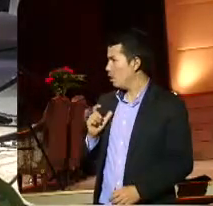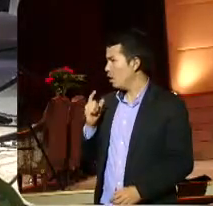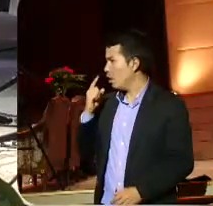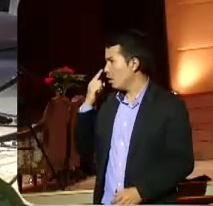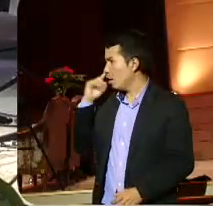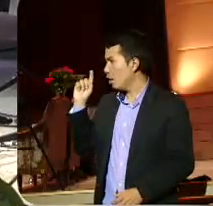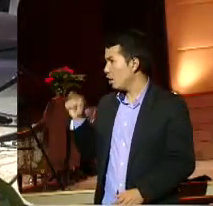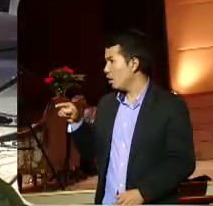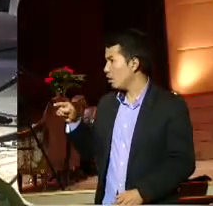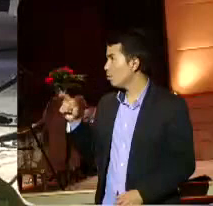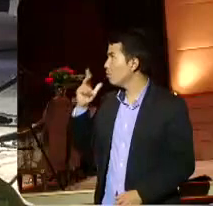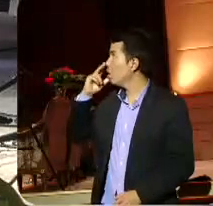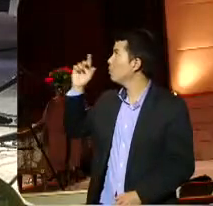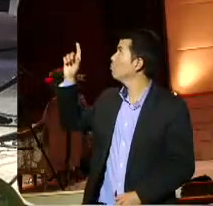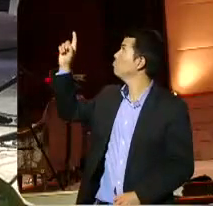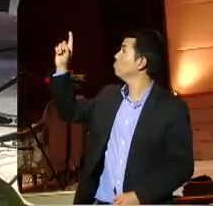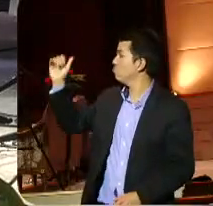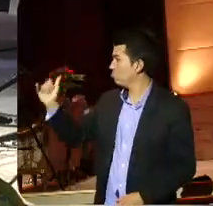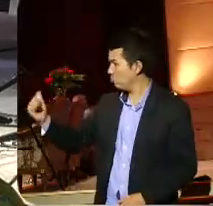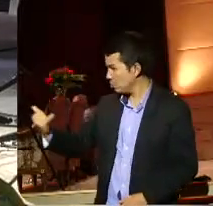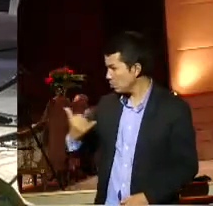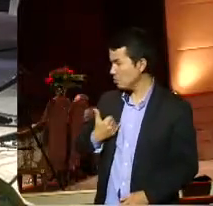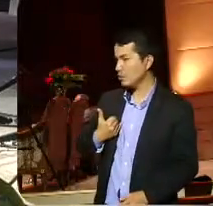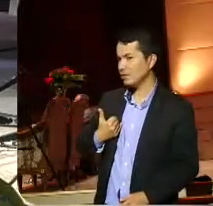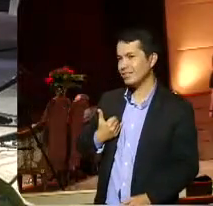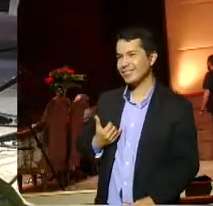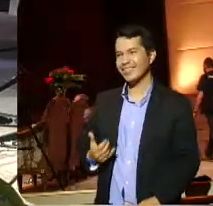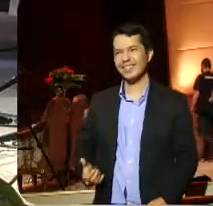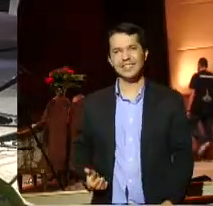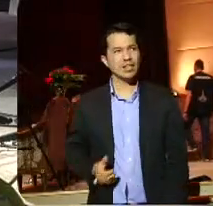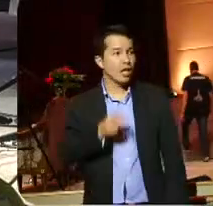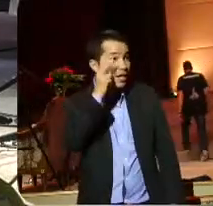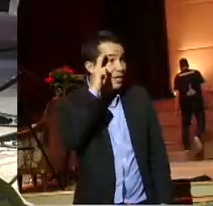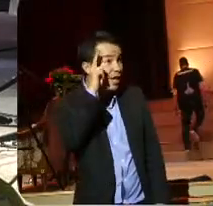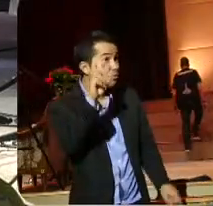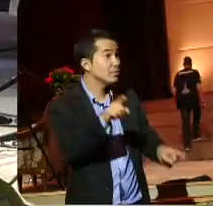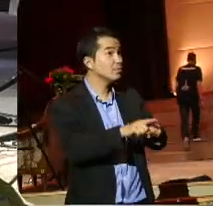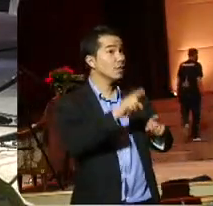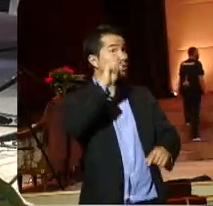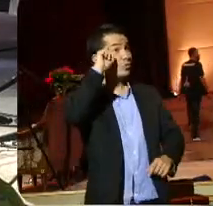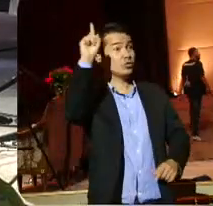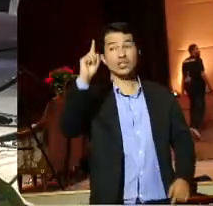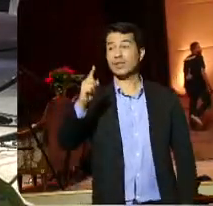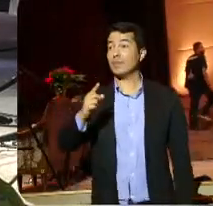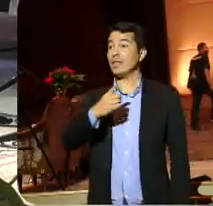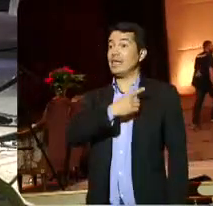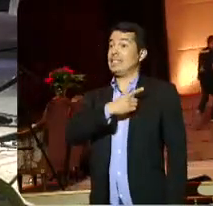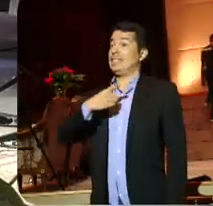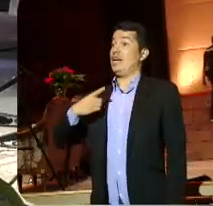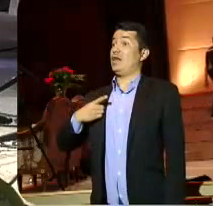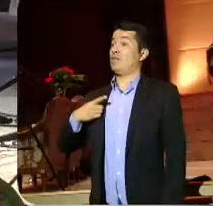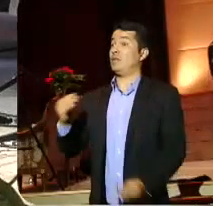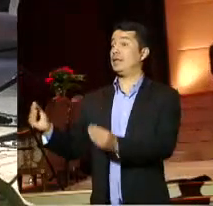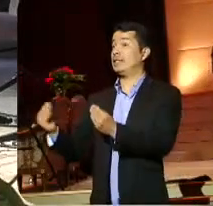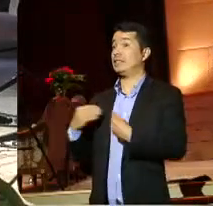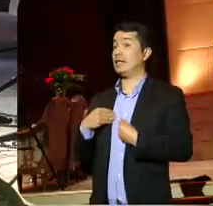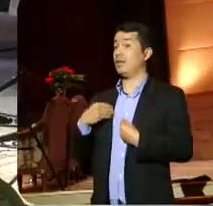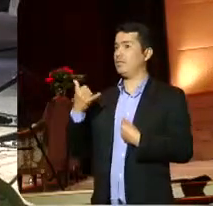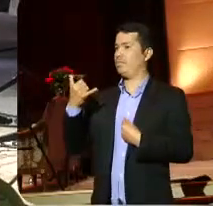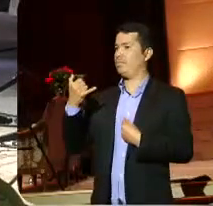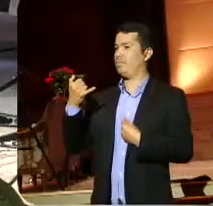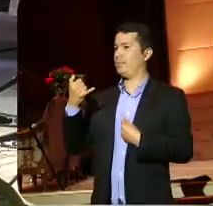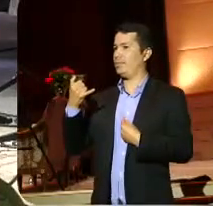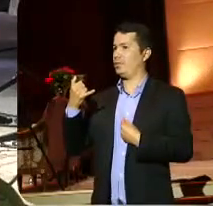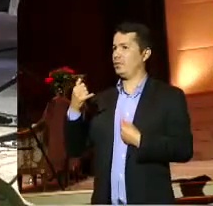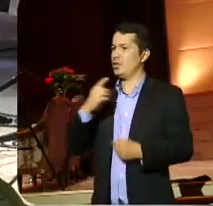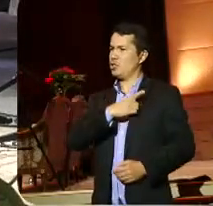Eu me lembro de uma vez que um diácono veio me trazer uma caneta de presente, ou bendita caneta, porque junto com ela veio uma